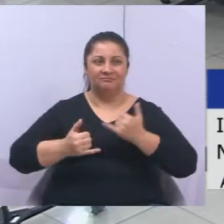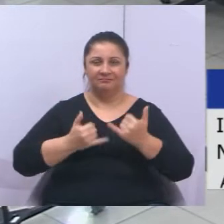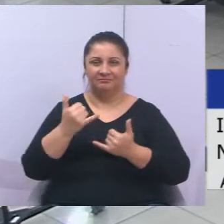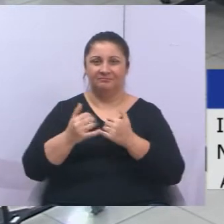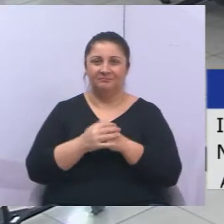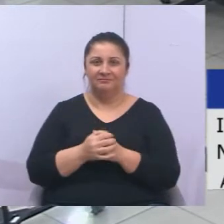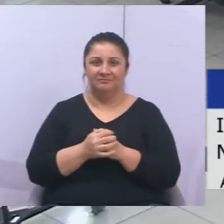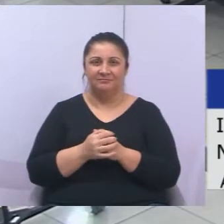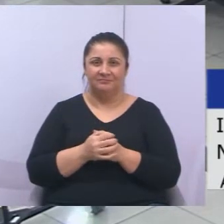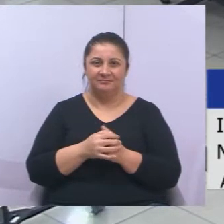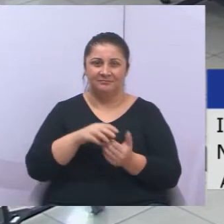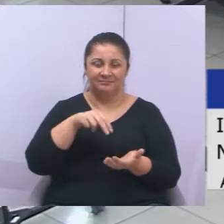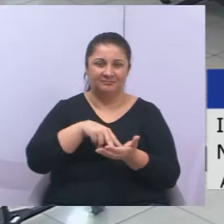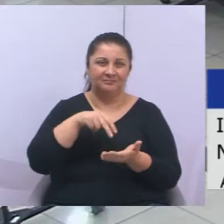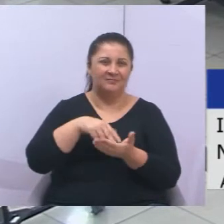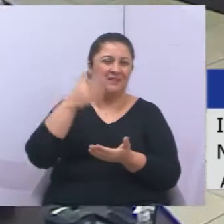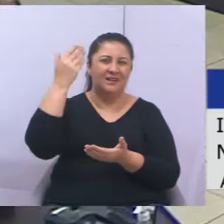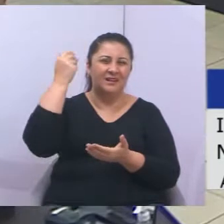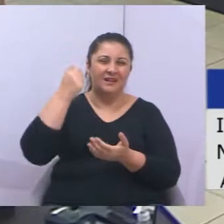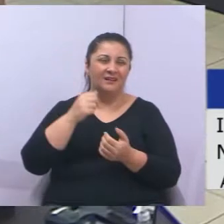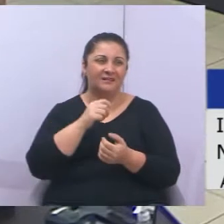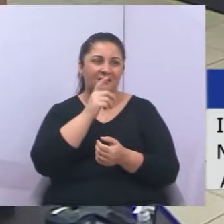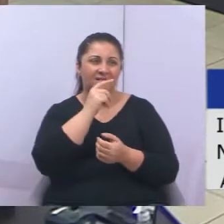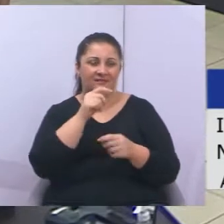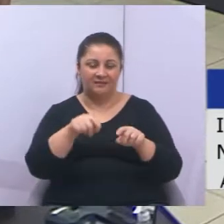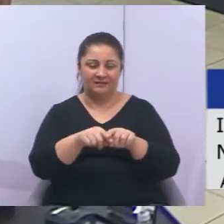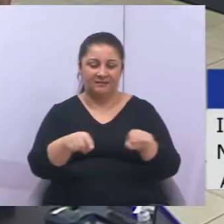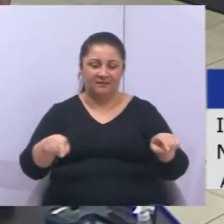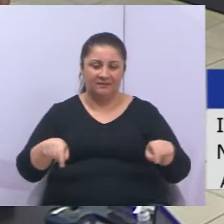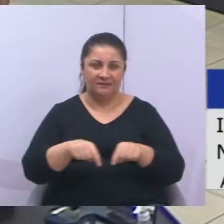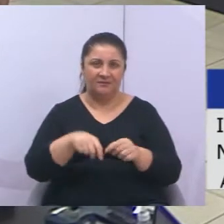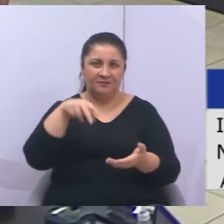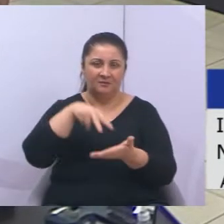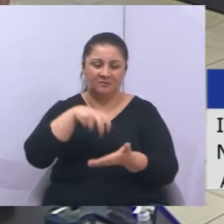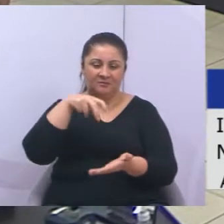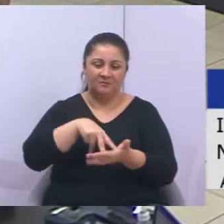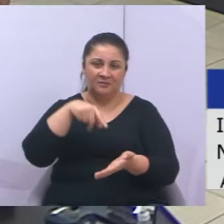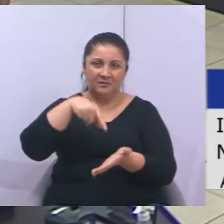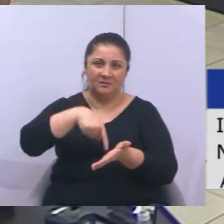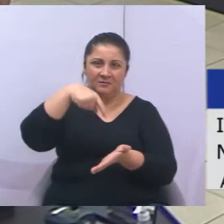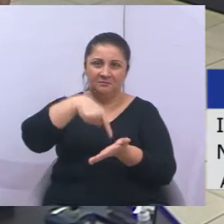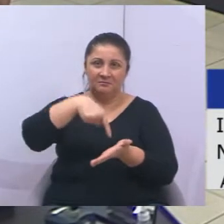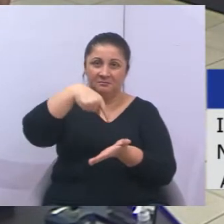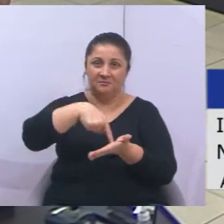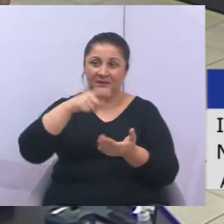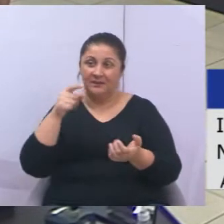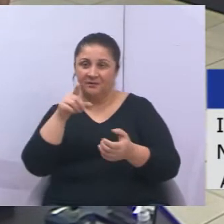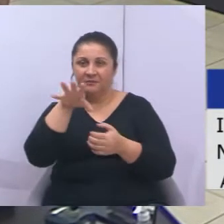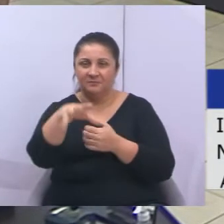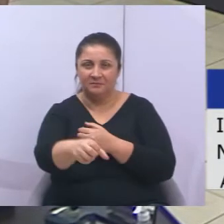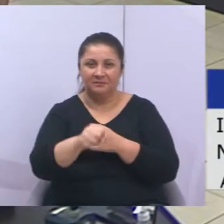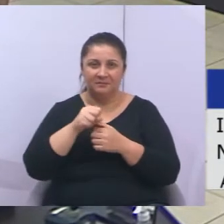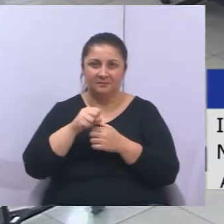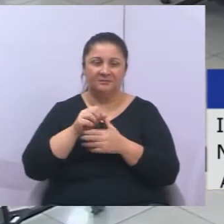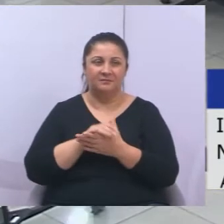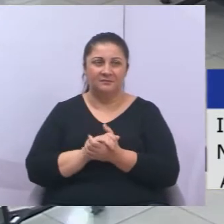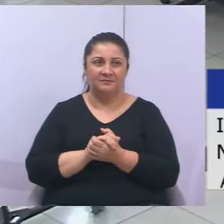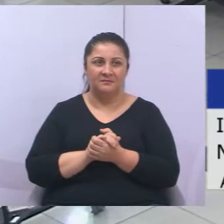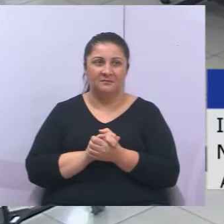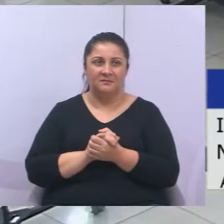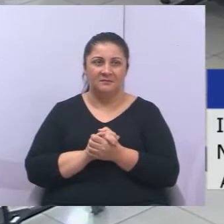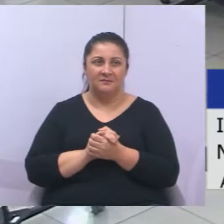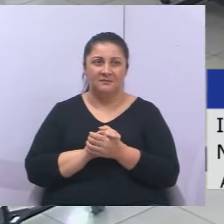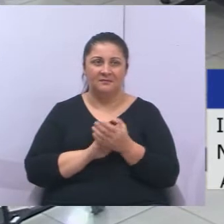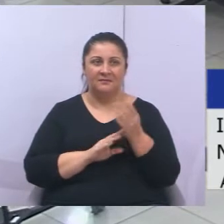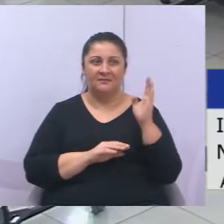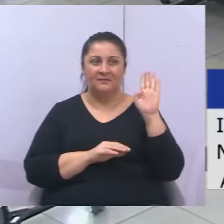É, pula-carniça, põe um quadrado esse, com água, põe um quadrado antigo, com hein? Água e pula com o pé só e fica um no meio para pegar. Inclusive, pastor, é